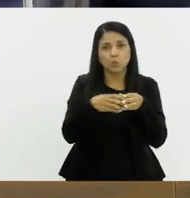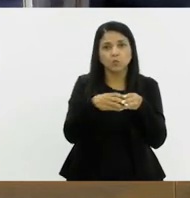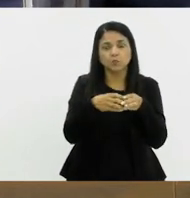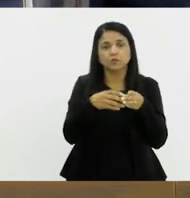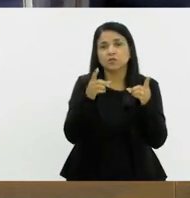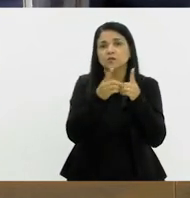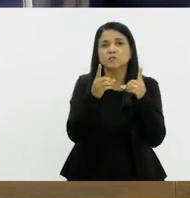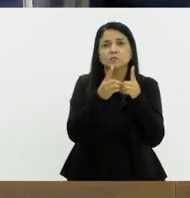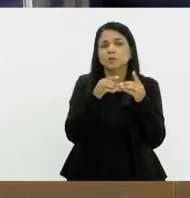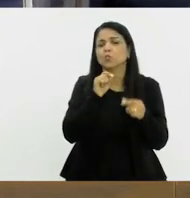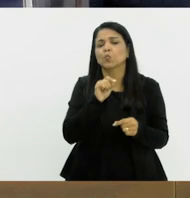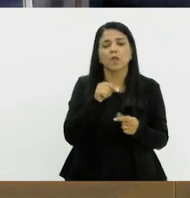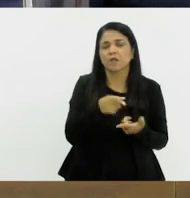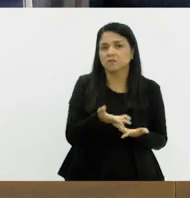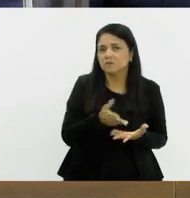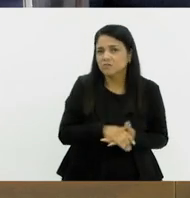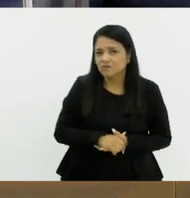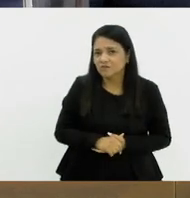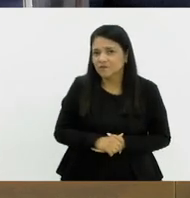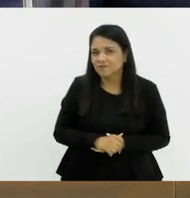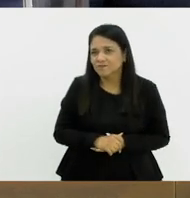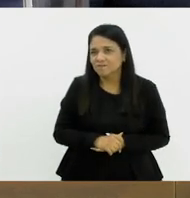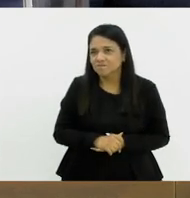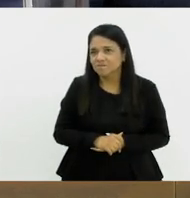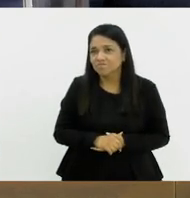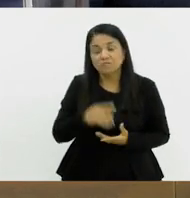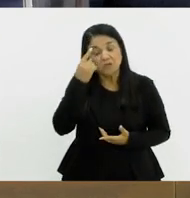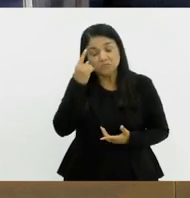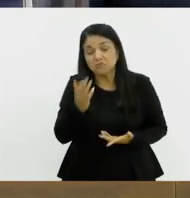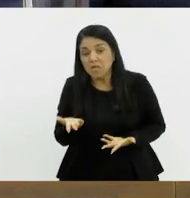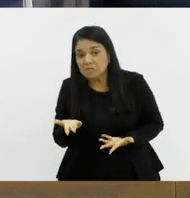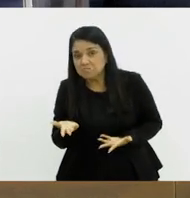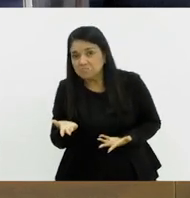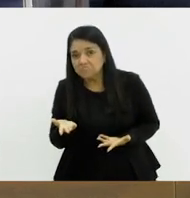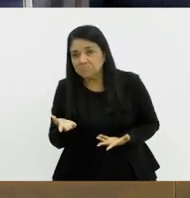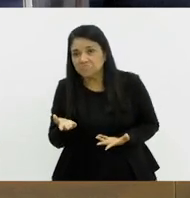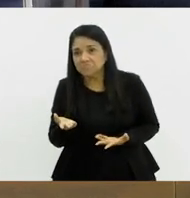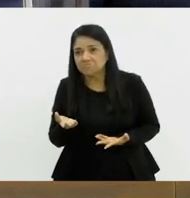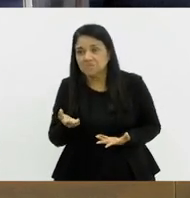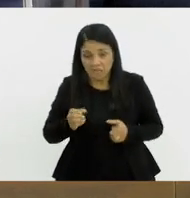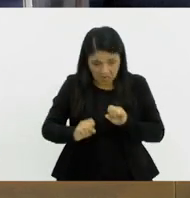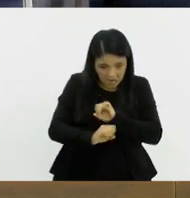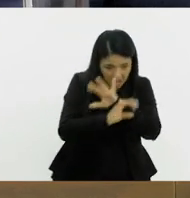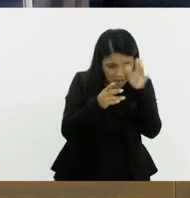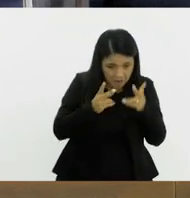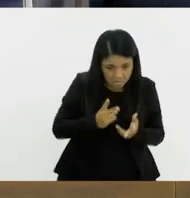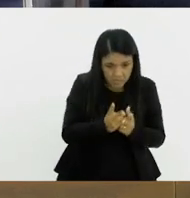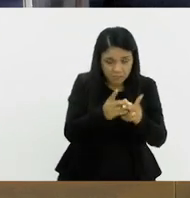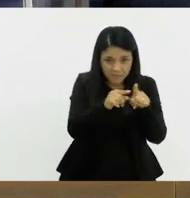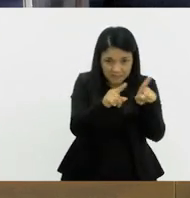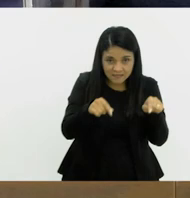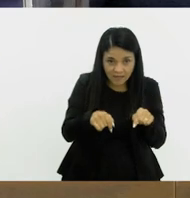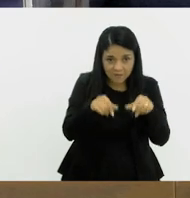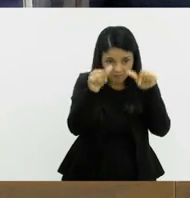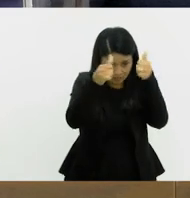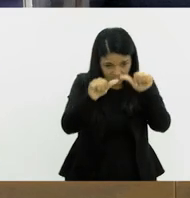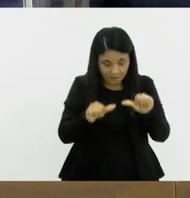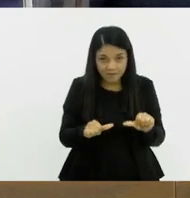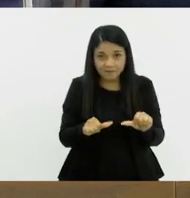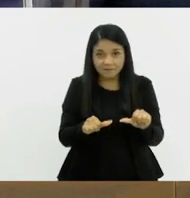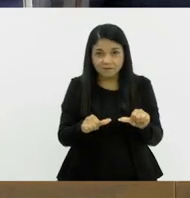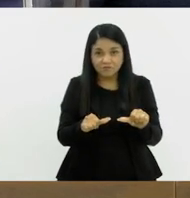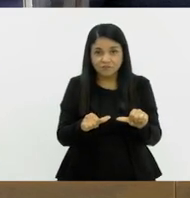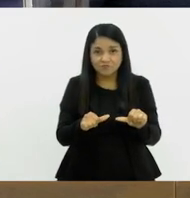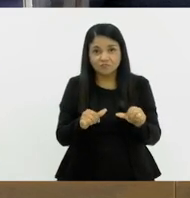aqui? Né? Eu não sei. É uma mesma sala de triagem para o paciente, seja